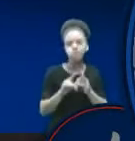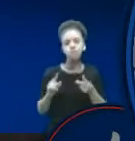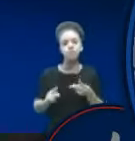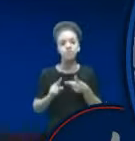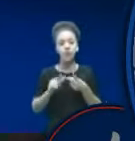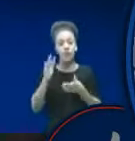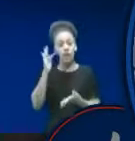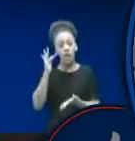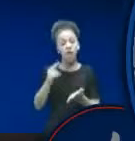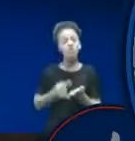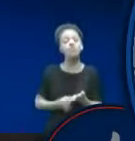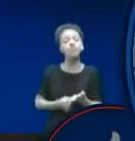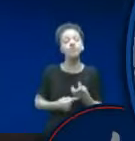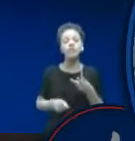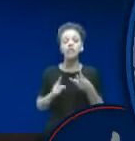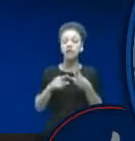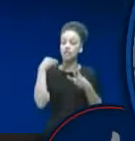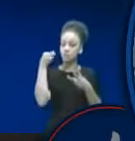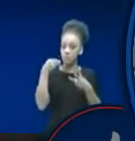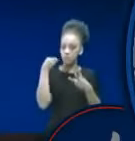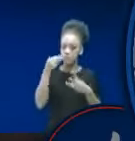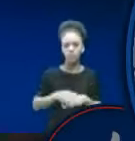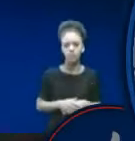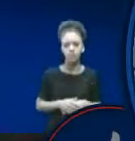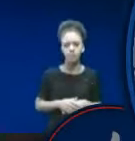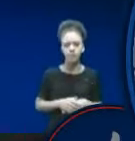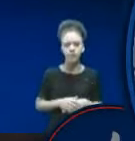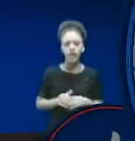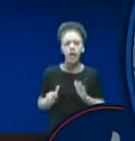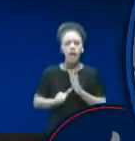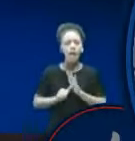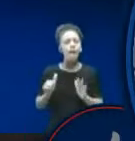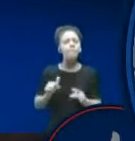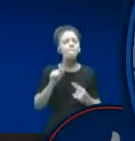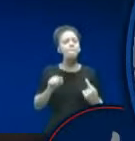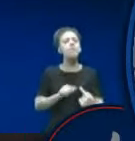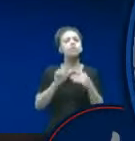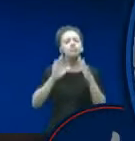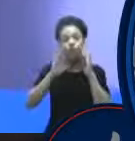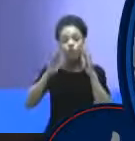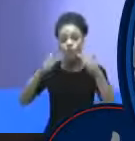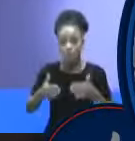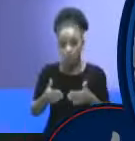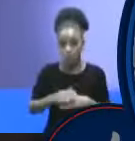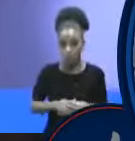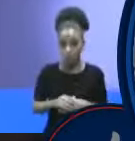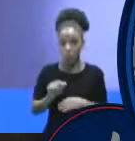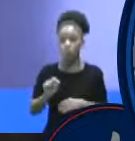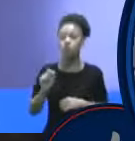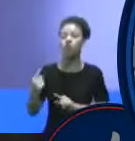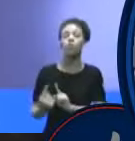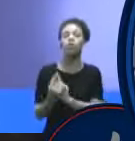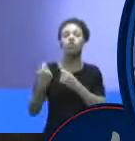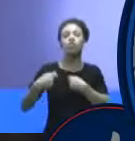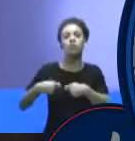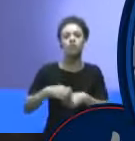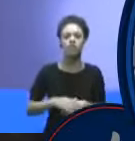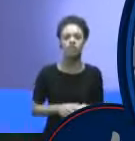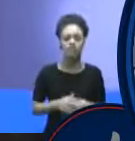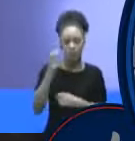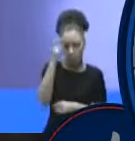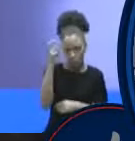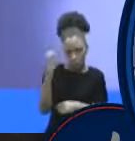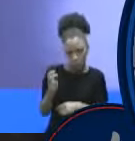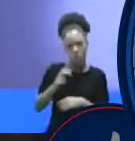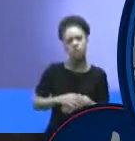a fidelização e a experiência. A primeira frente, o foco na aquisição. Com investimento